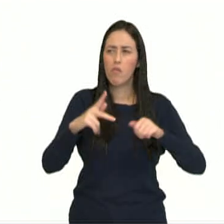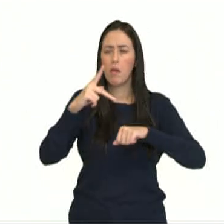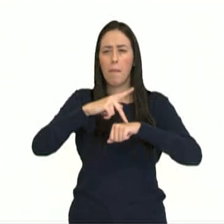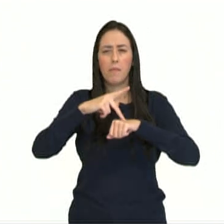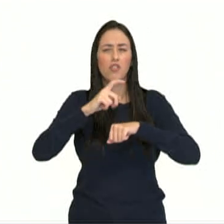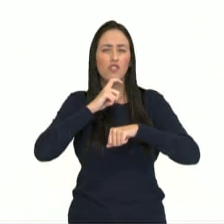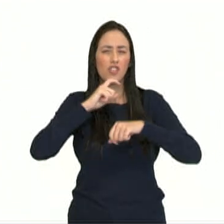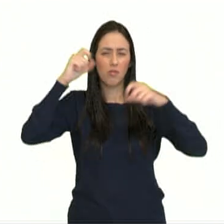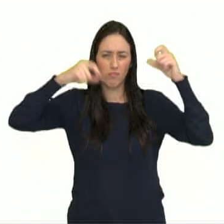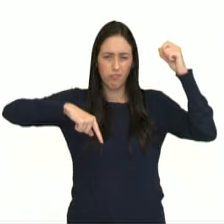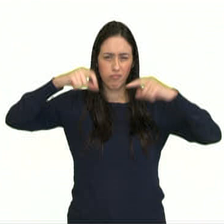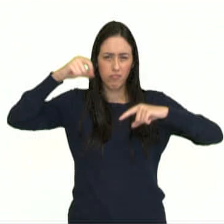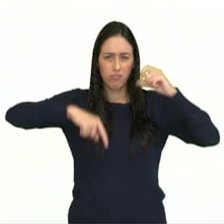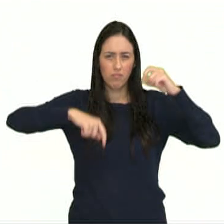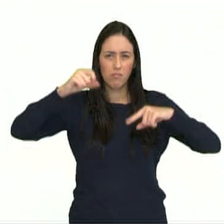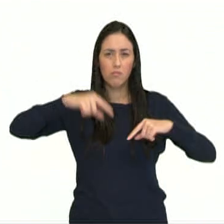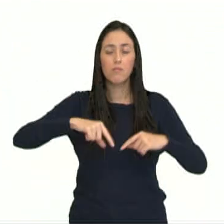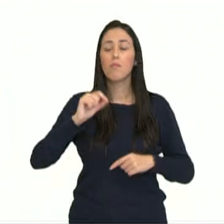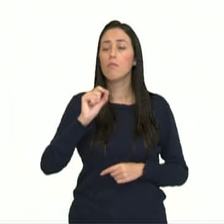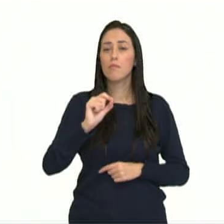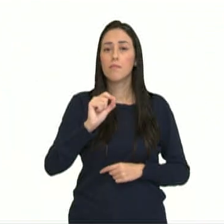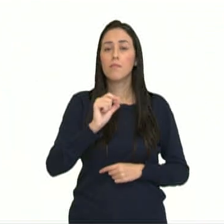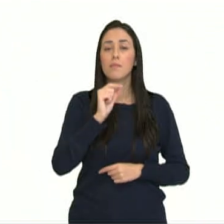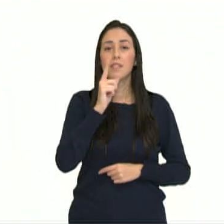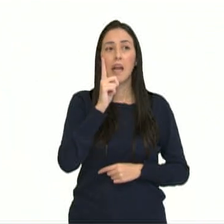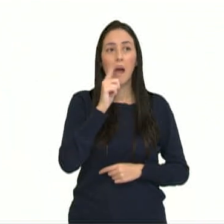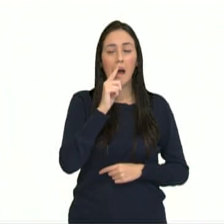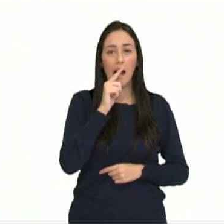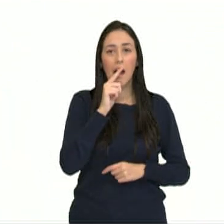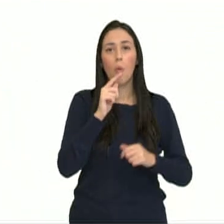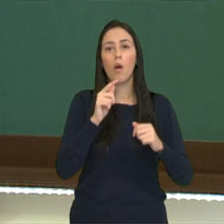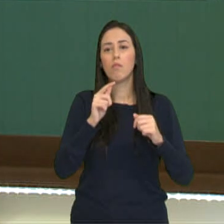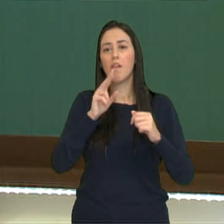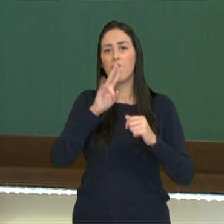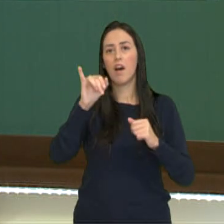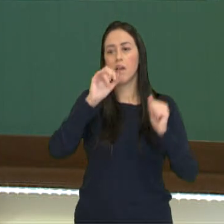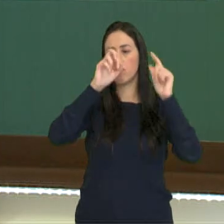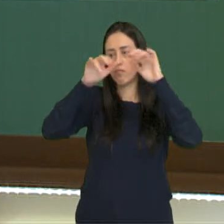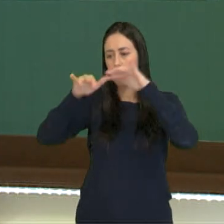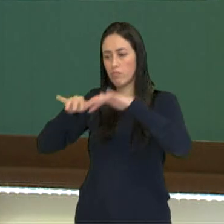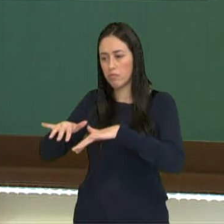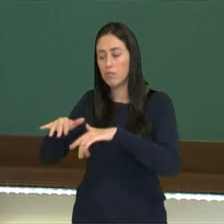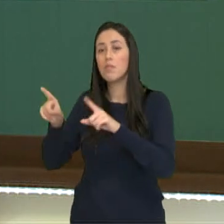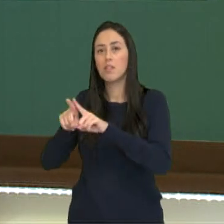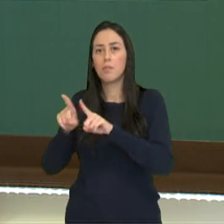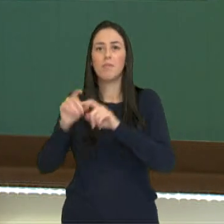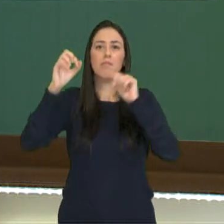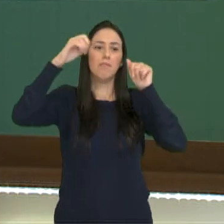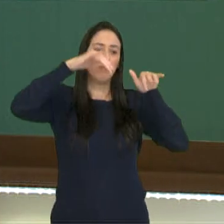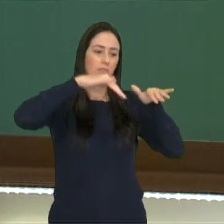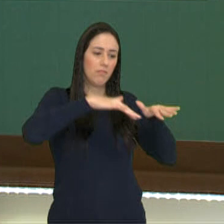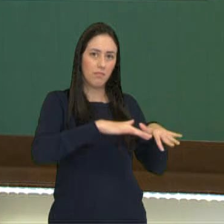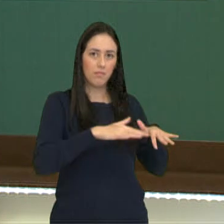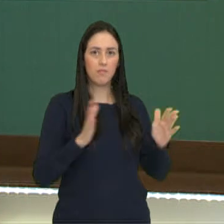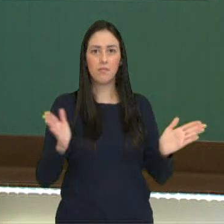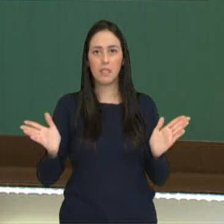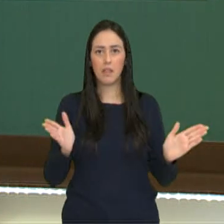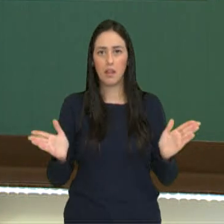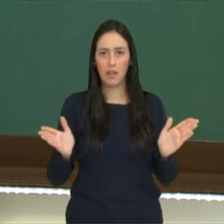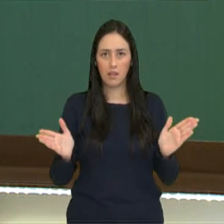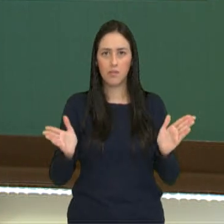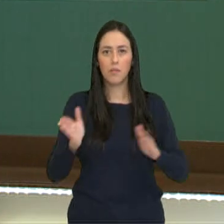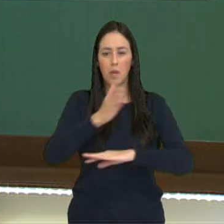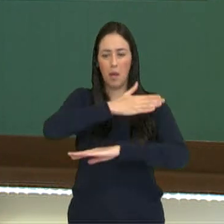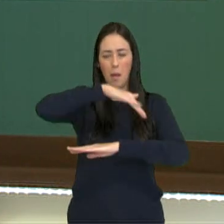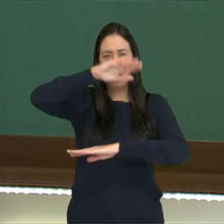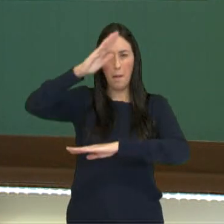o que vai acontecer? Parte dessa água vai vir para um lado e parte vai vir para o outro lado. Ou seja, essa